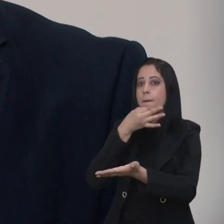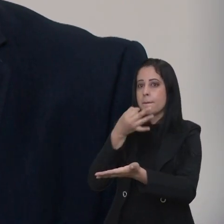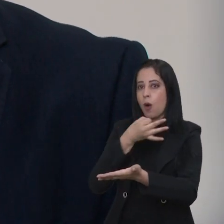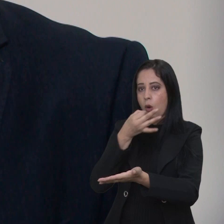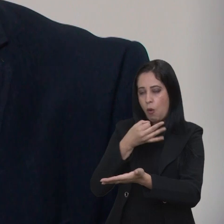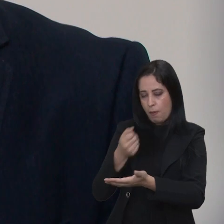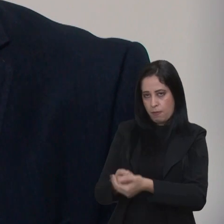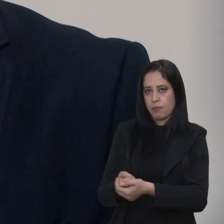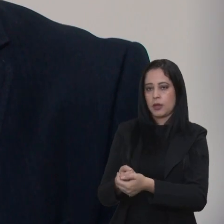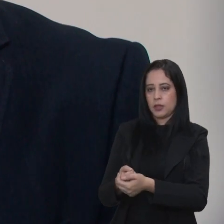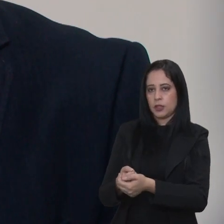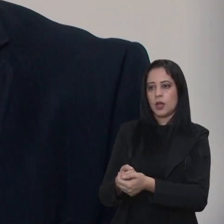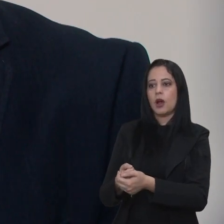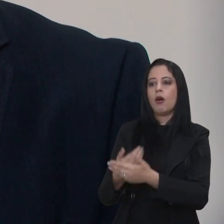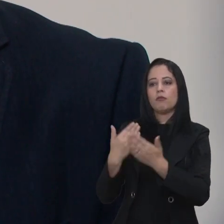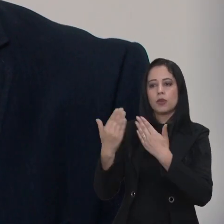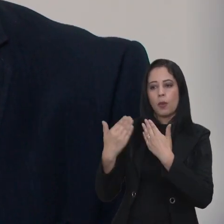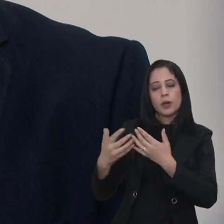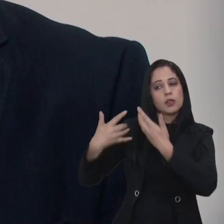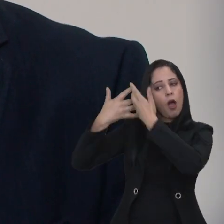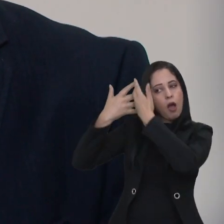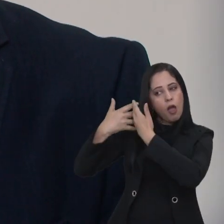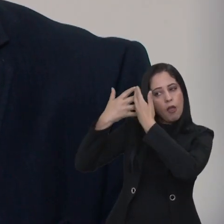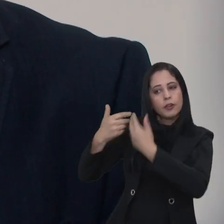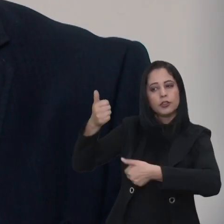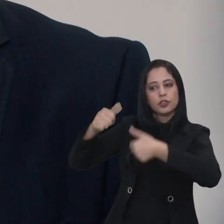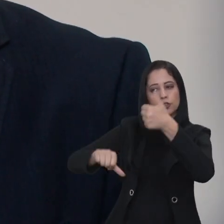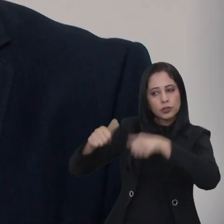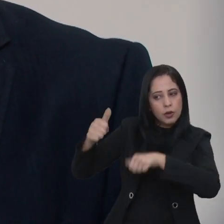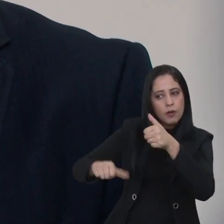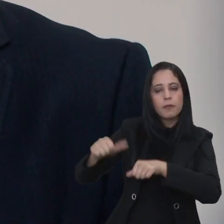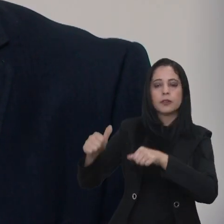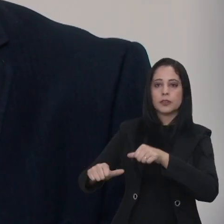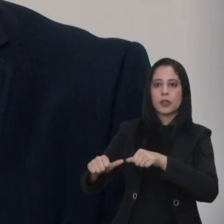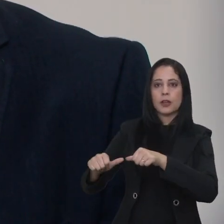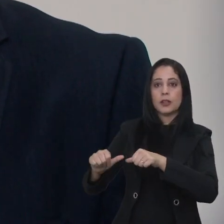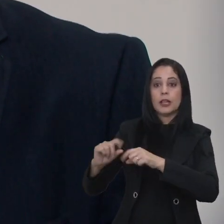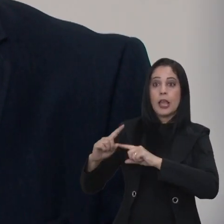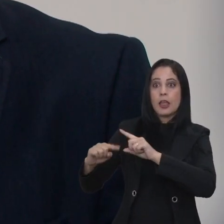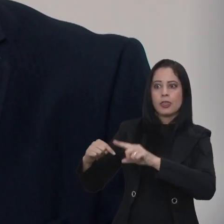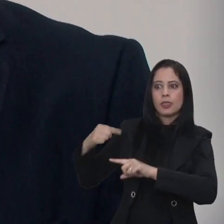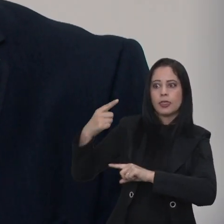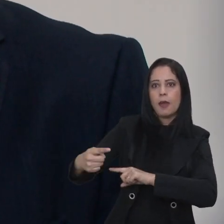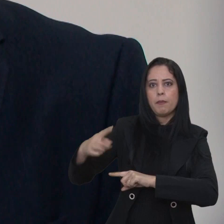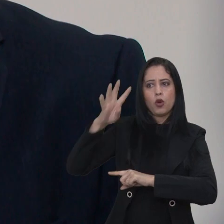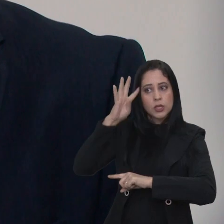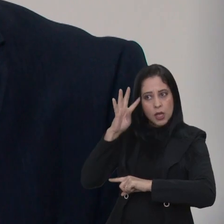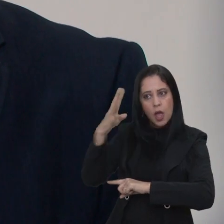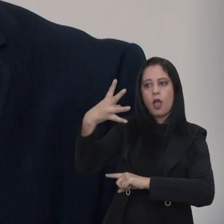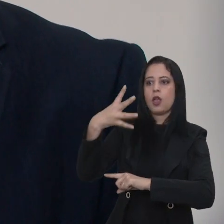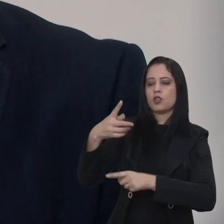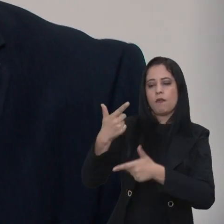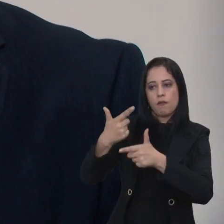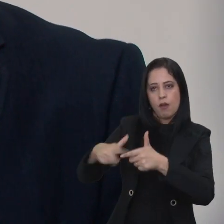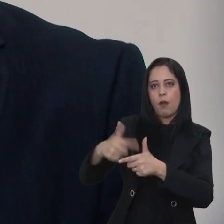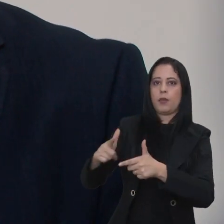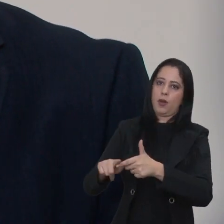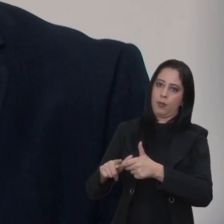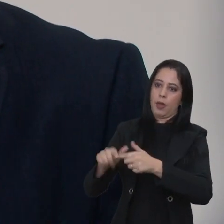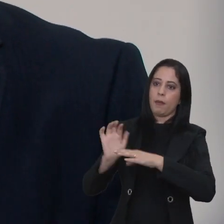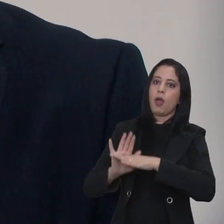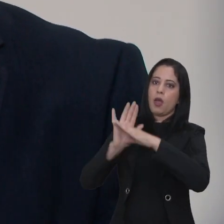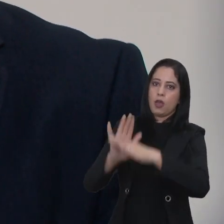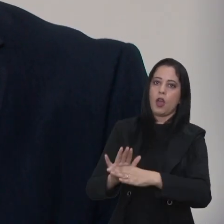na área de regularização fundiária e habitação, para que esse diagnóstico seja assertivo, para que as soluções também